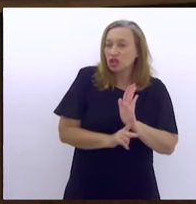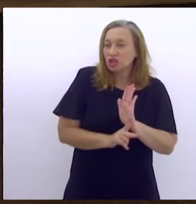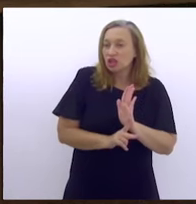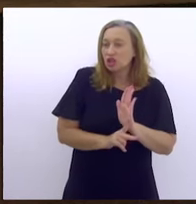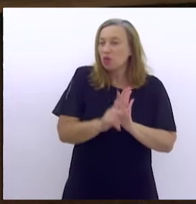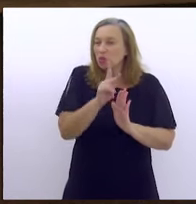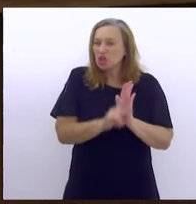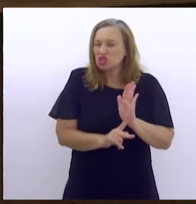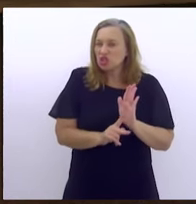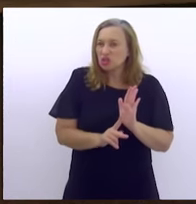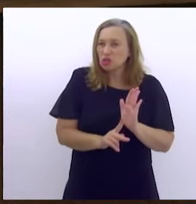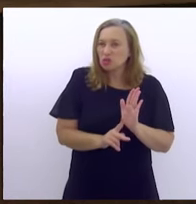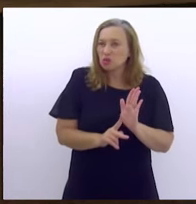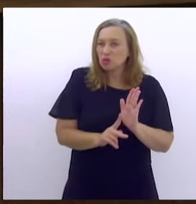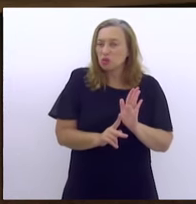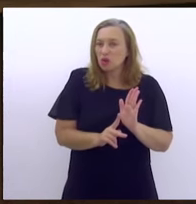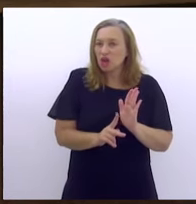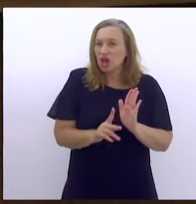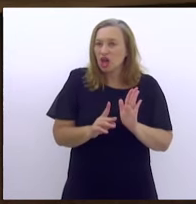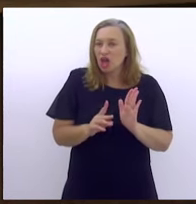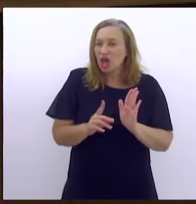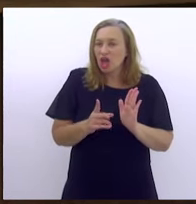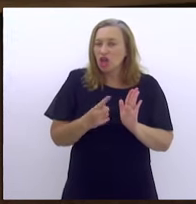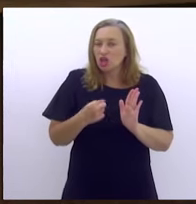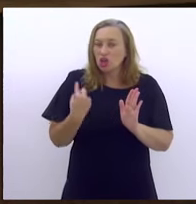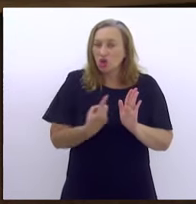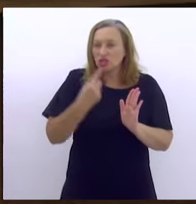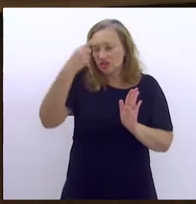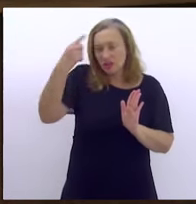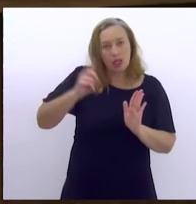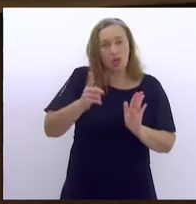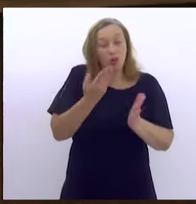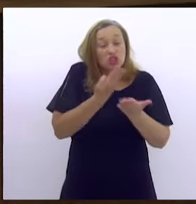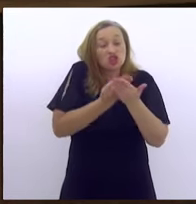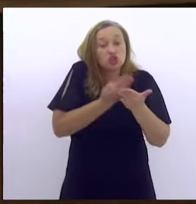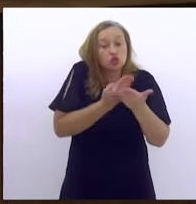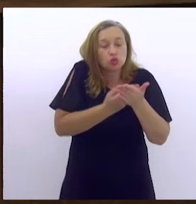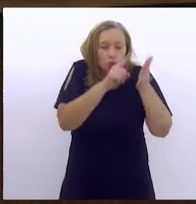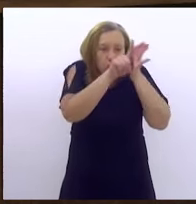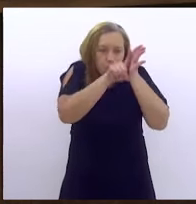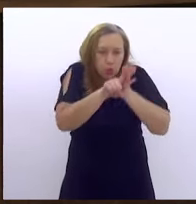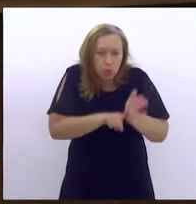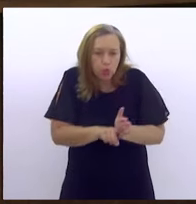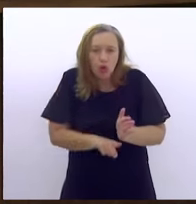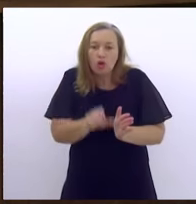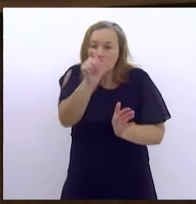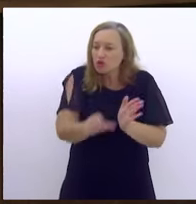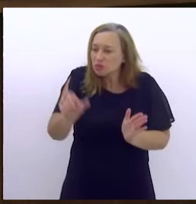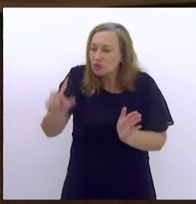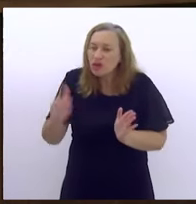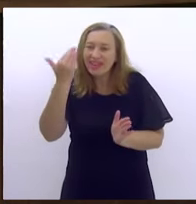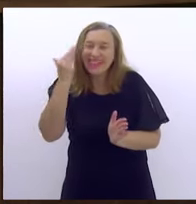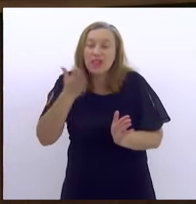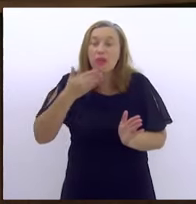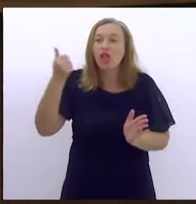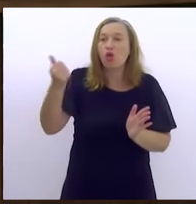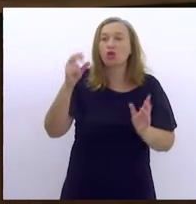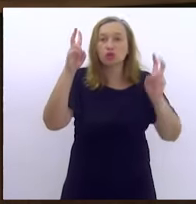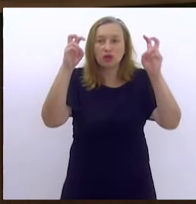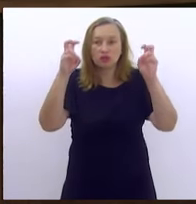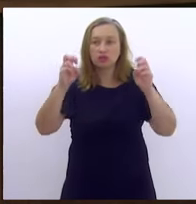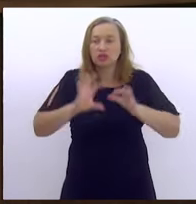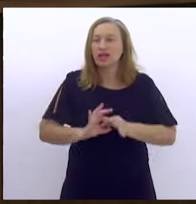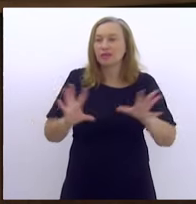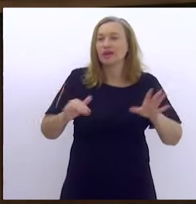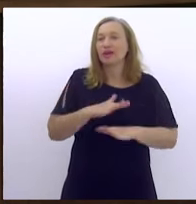nossa cabeça, a gente realmente senta e faz um estudo com as pessoas que entendem do assunto e a coautoria está